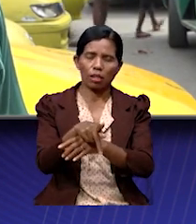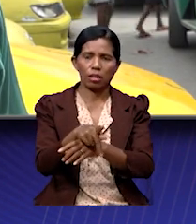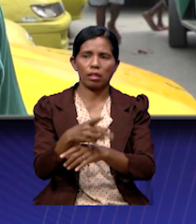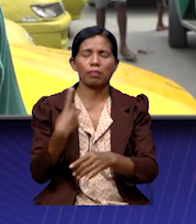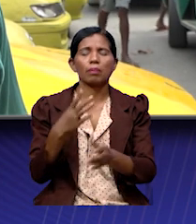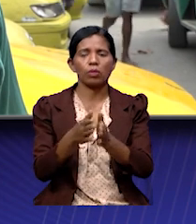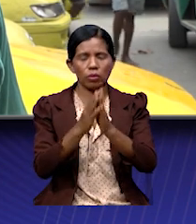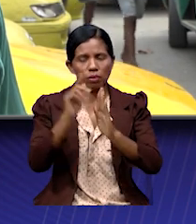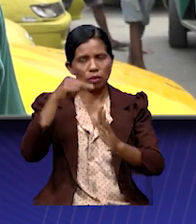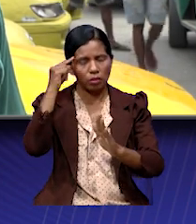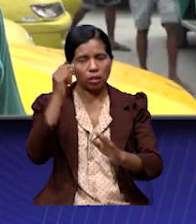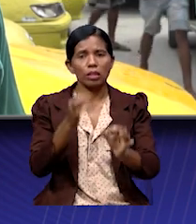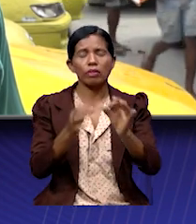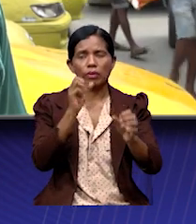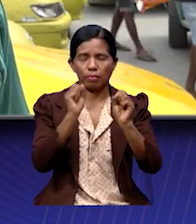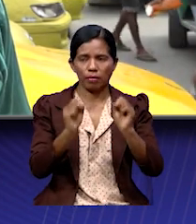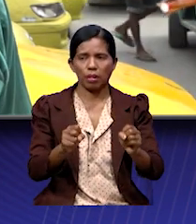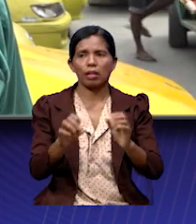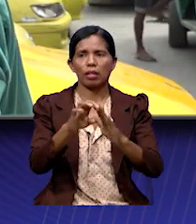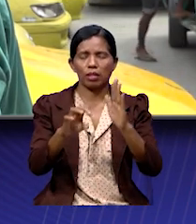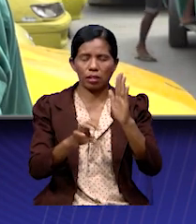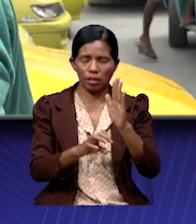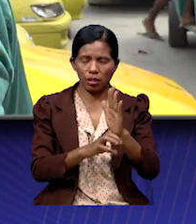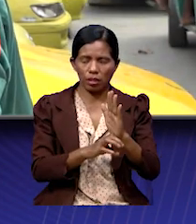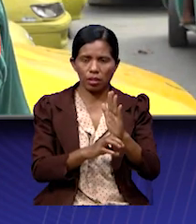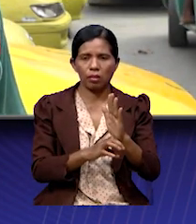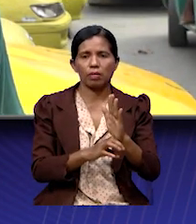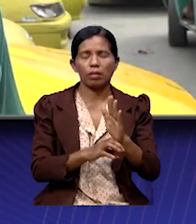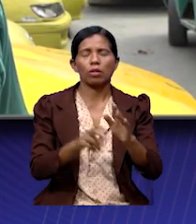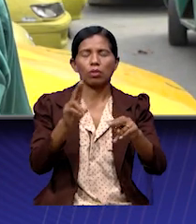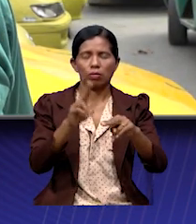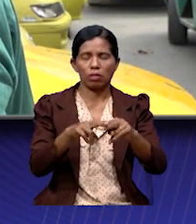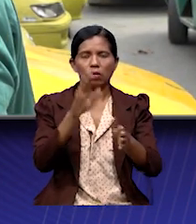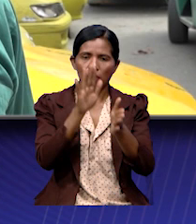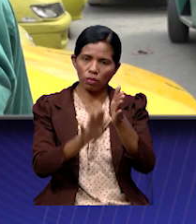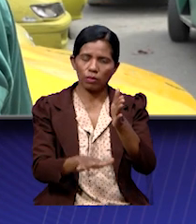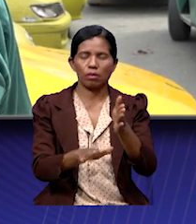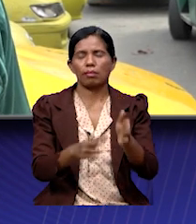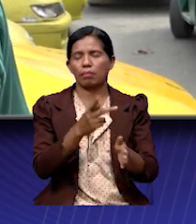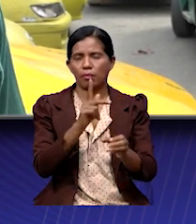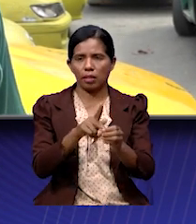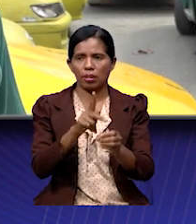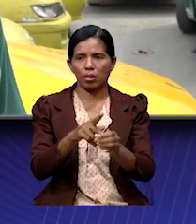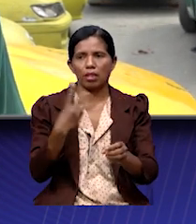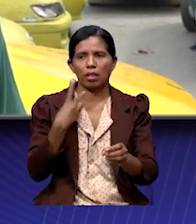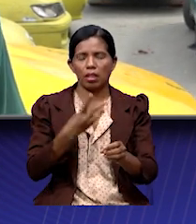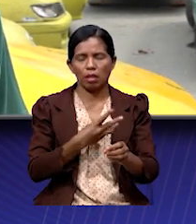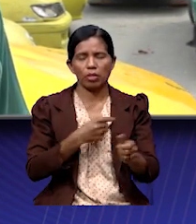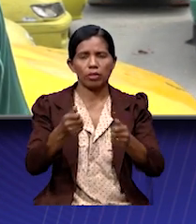husu ba gobernur sira sebele kare se staro ne ma katu sahabat tur kare kare bel hamian uste minane ba tama ami taksista ne